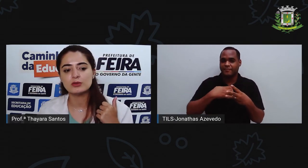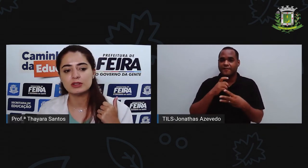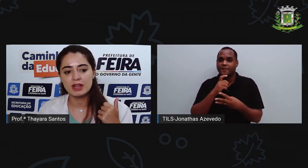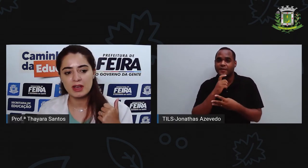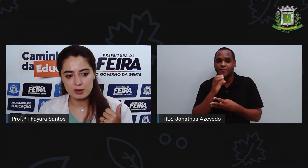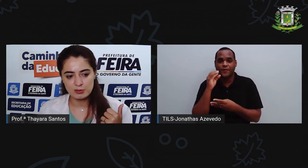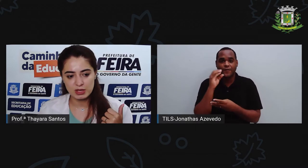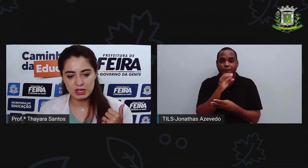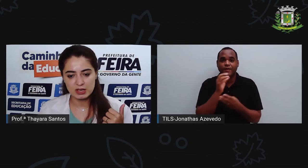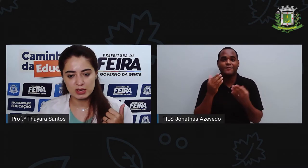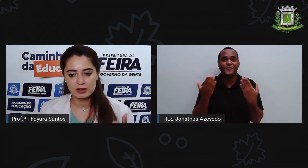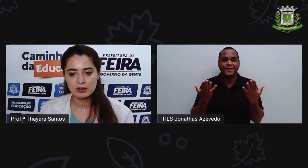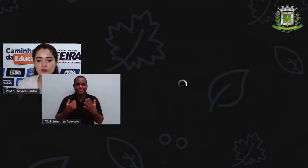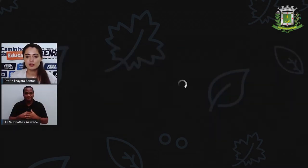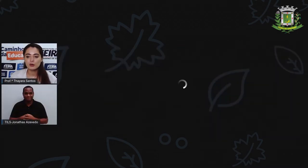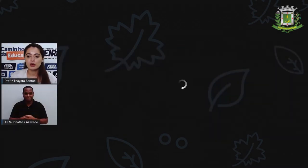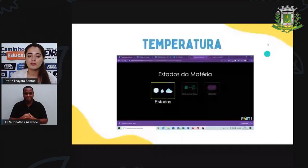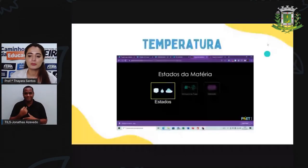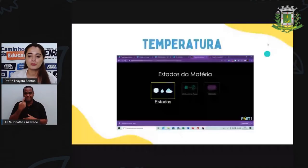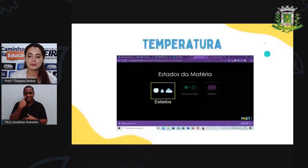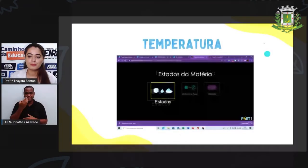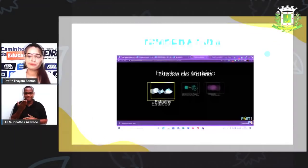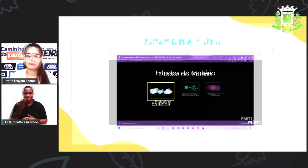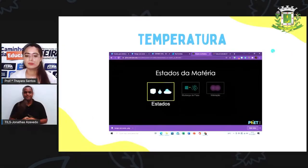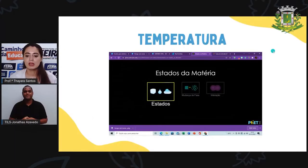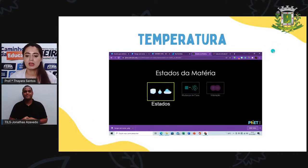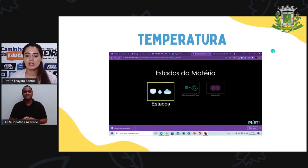de sensação térmica. Vamos lá ver.